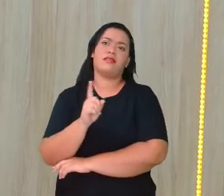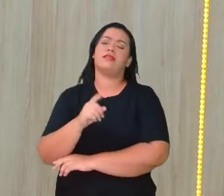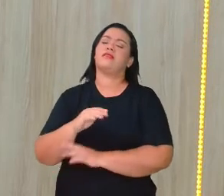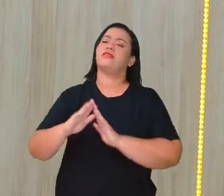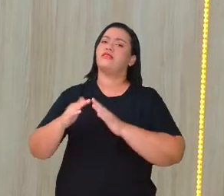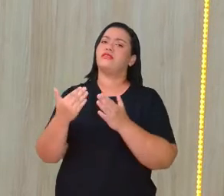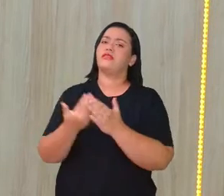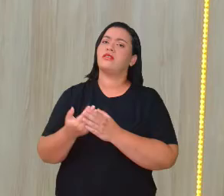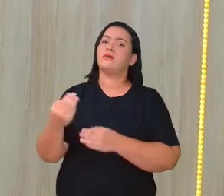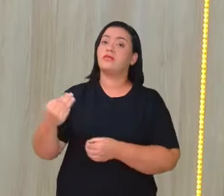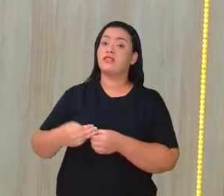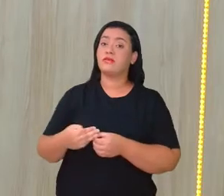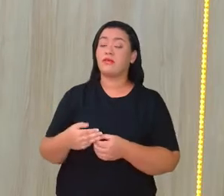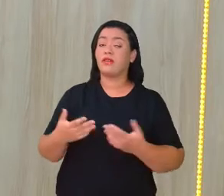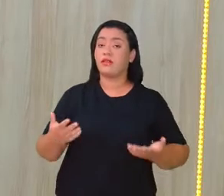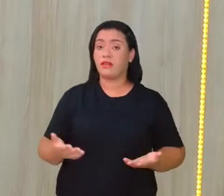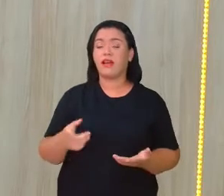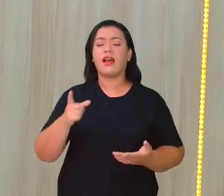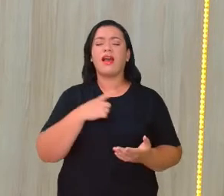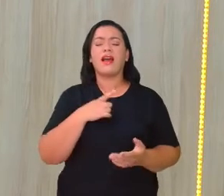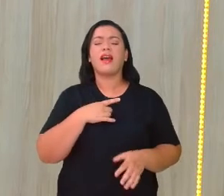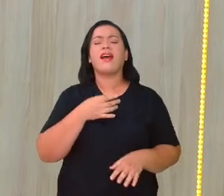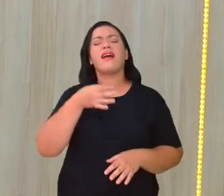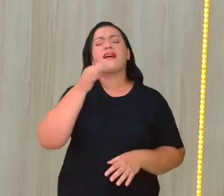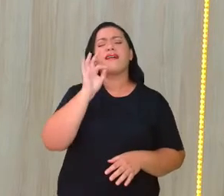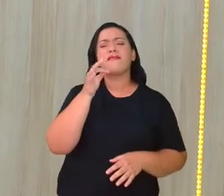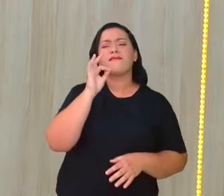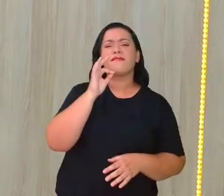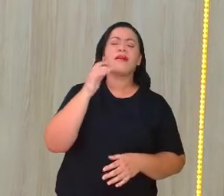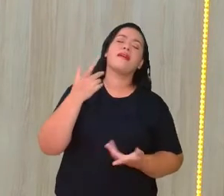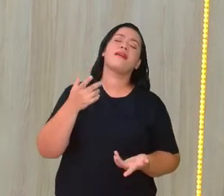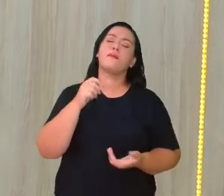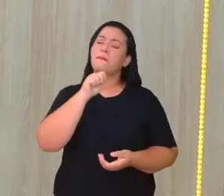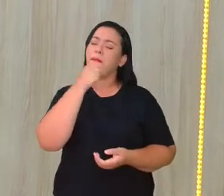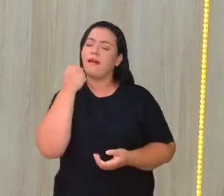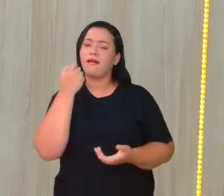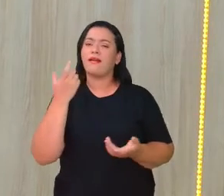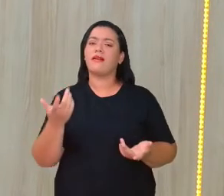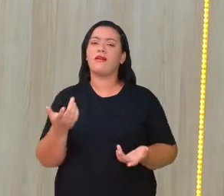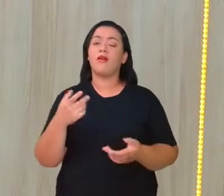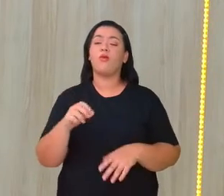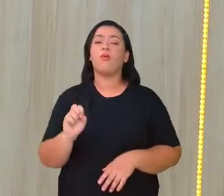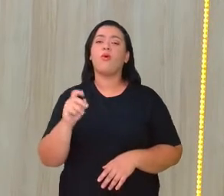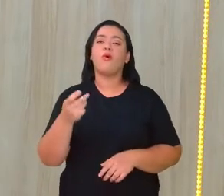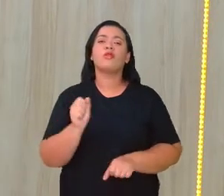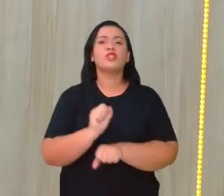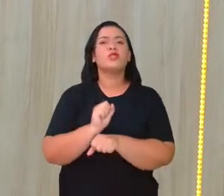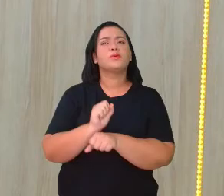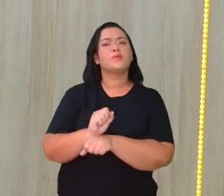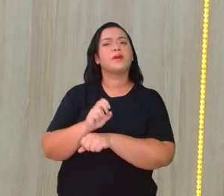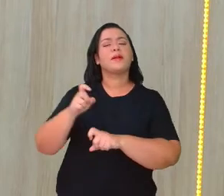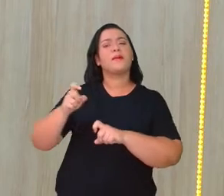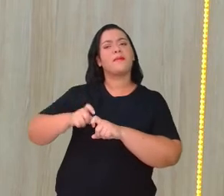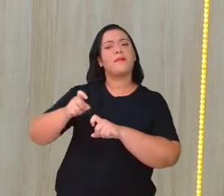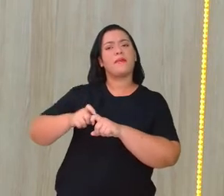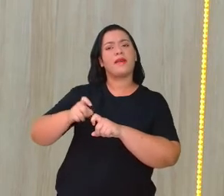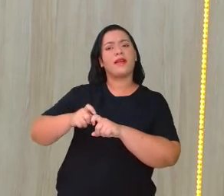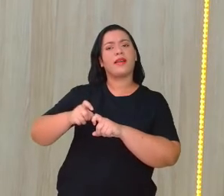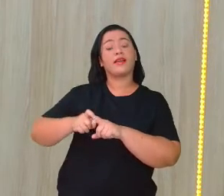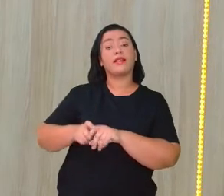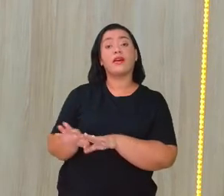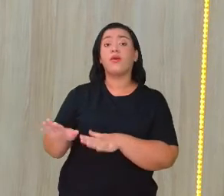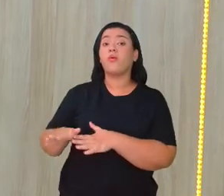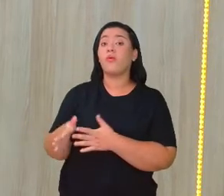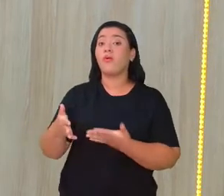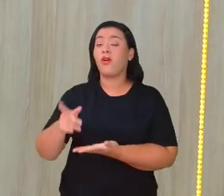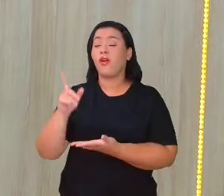né? Eu sempre digo, às vezes a gente tá tomando um cafezinho na padaria, né? Tá esperando uma consulta médica, tem ali alguém